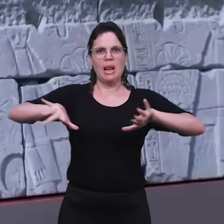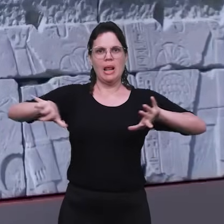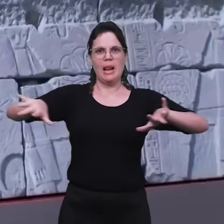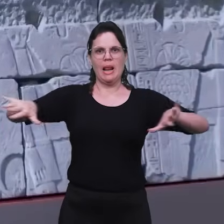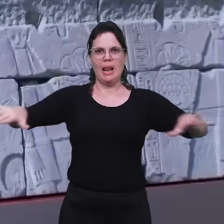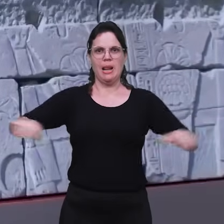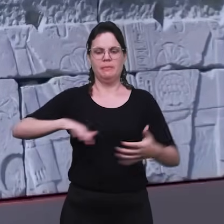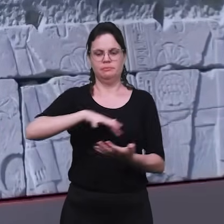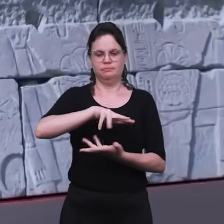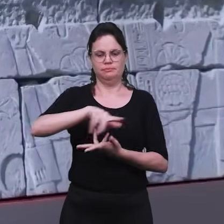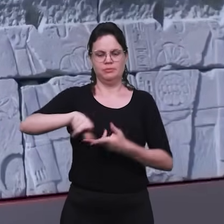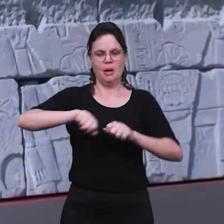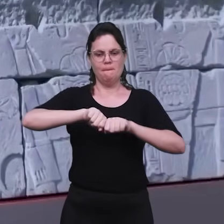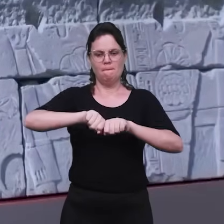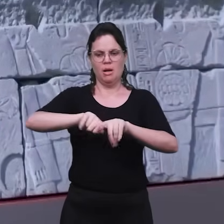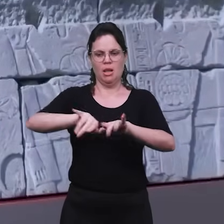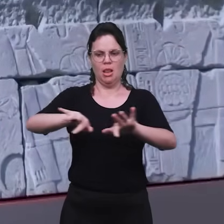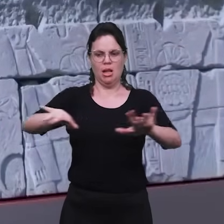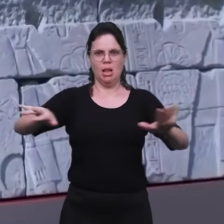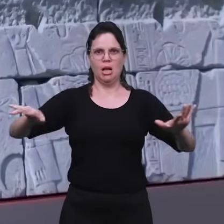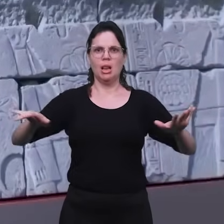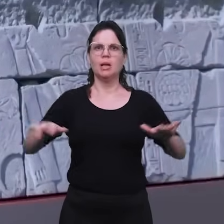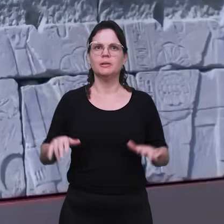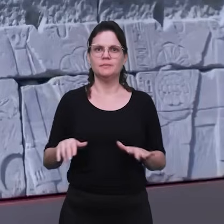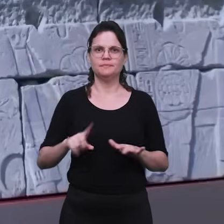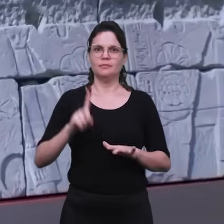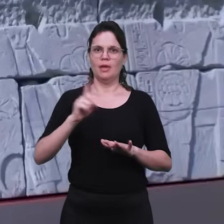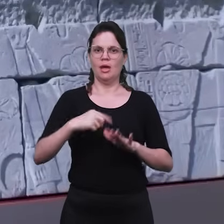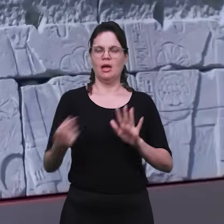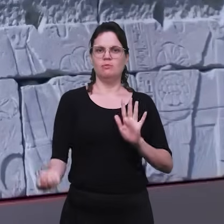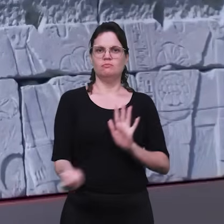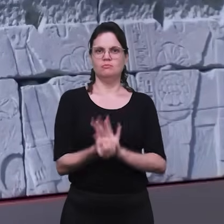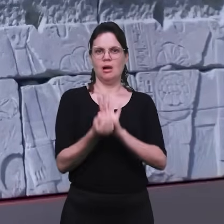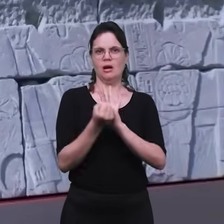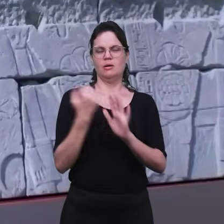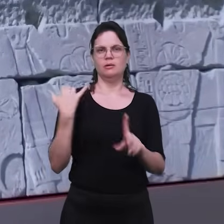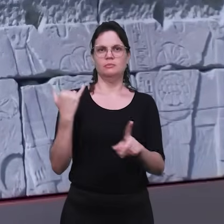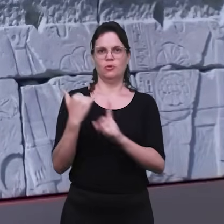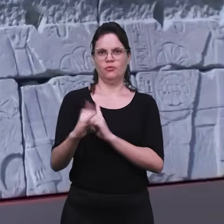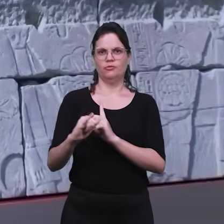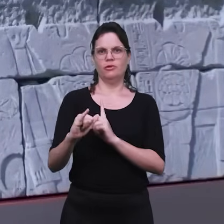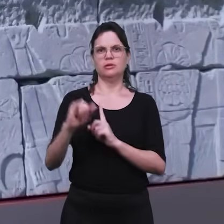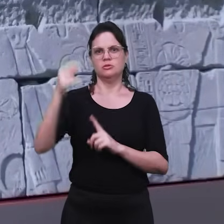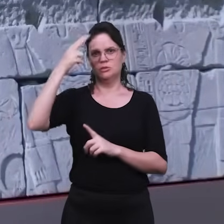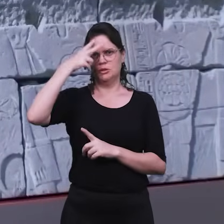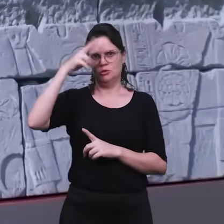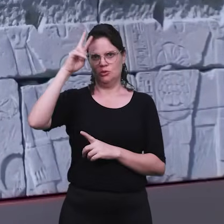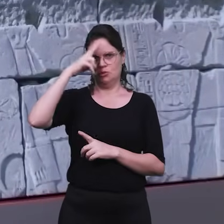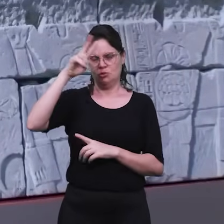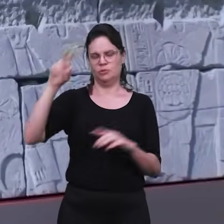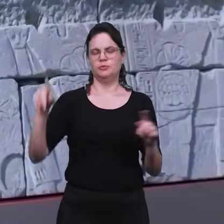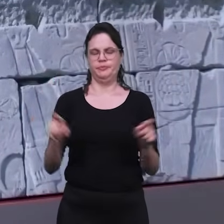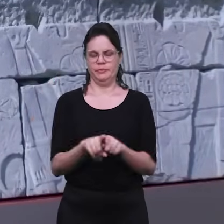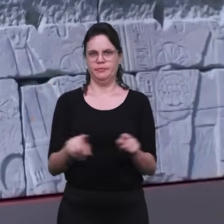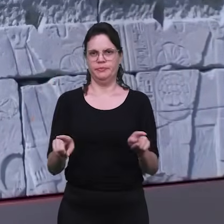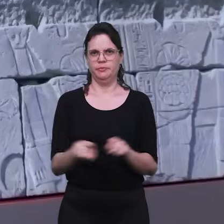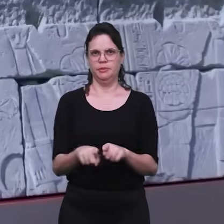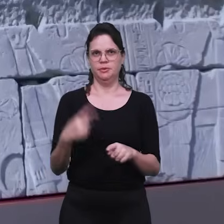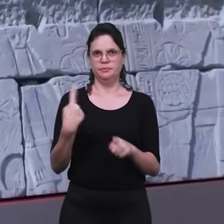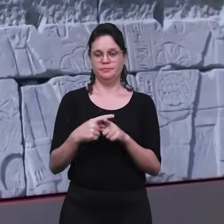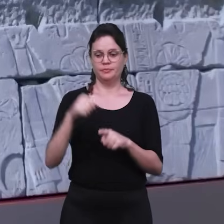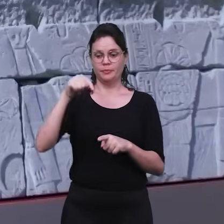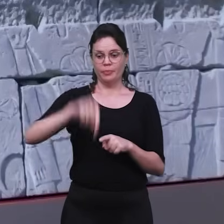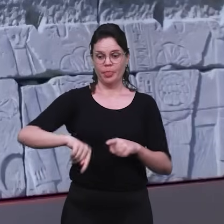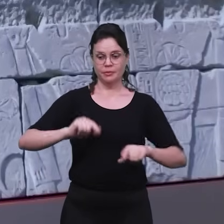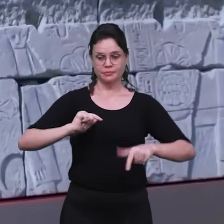aqui, então, tem um fato muito importante, é um marco profético, histórico. Aqui,